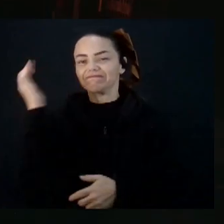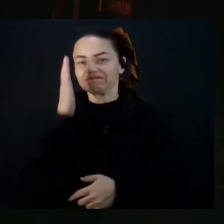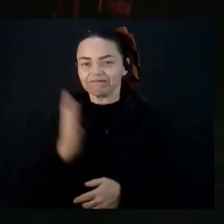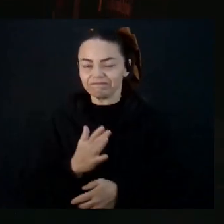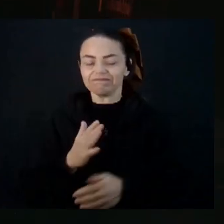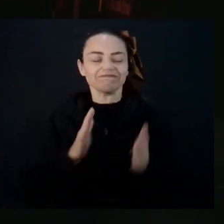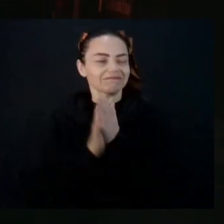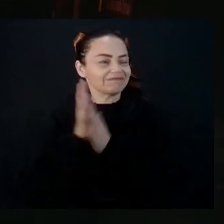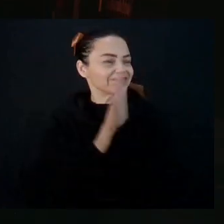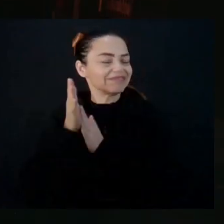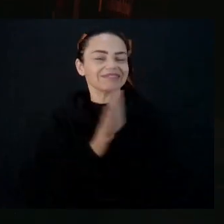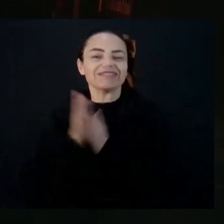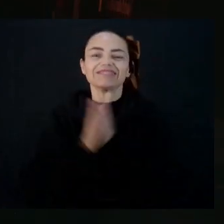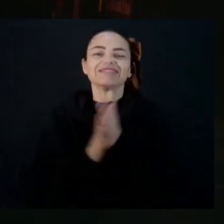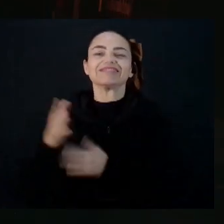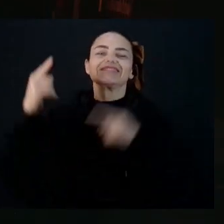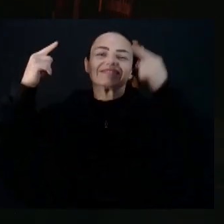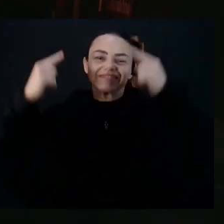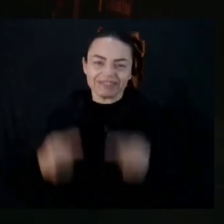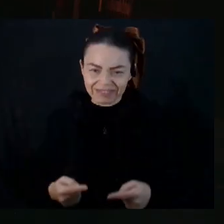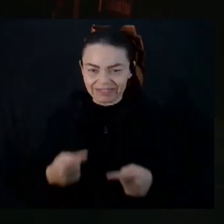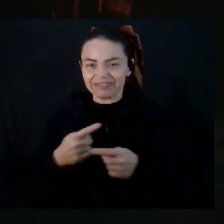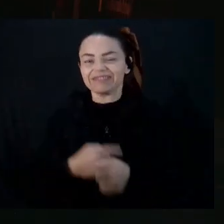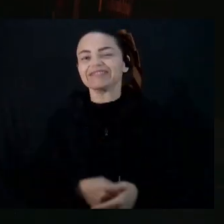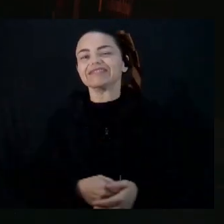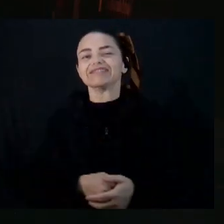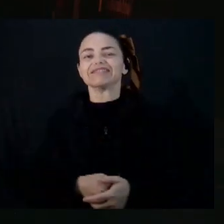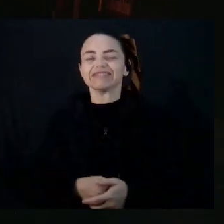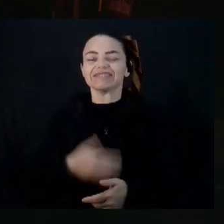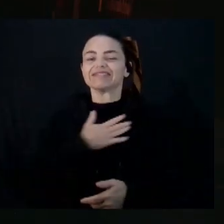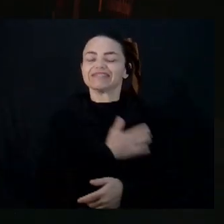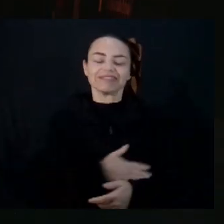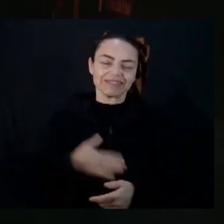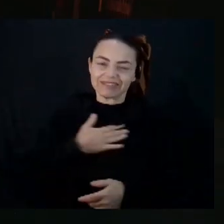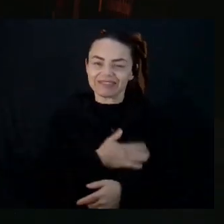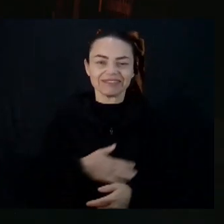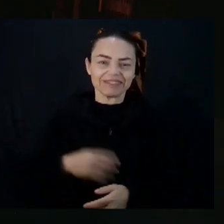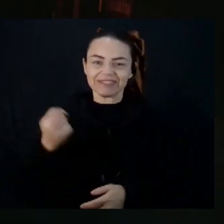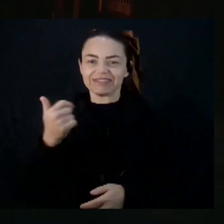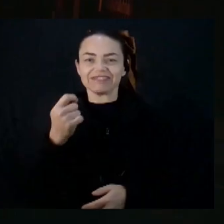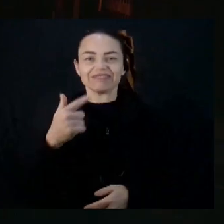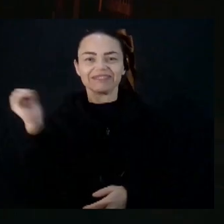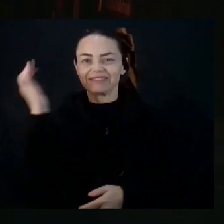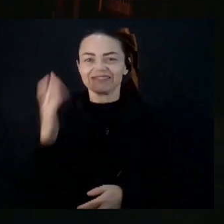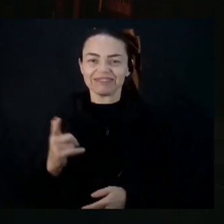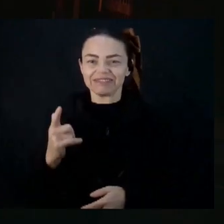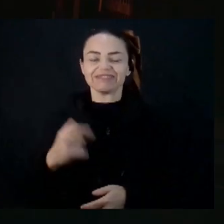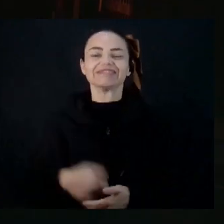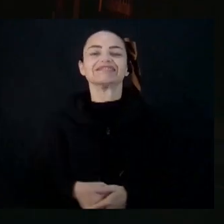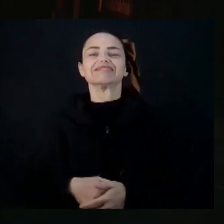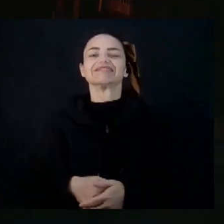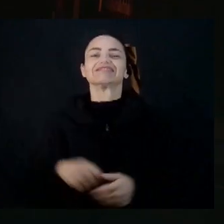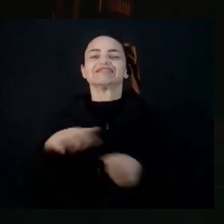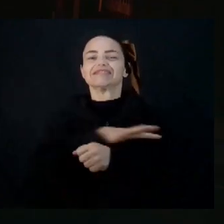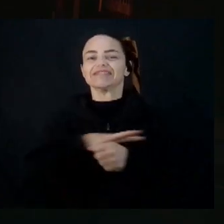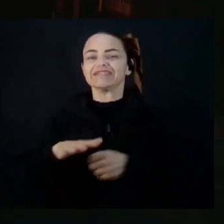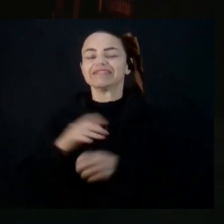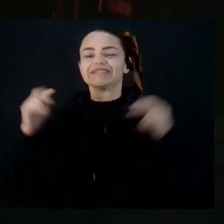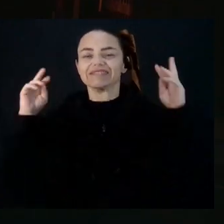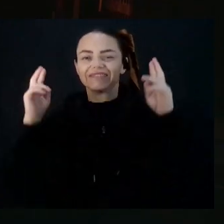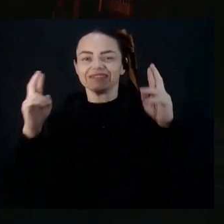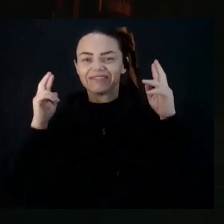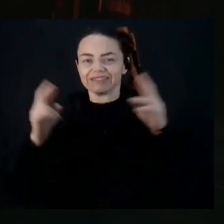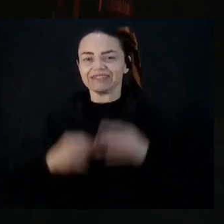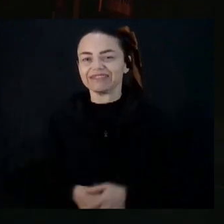bora, é de desafio que gostamos. Daqui a pouquinho, Brasil em campo e a gente torcendo aí para a nossa